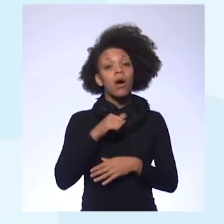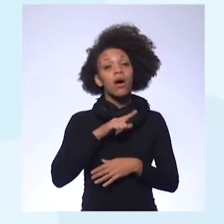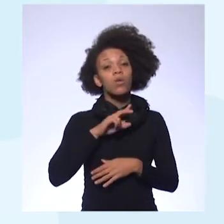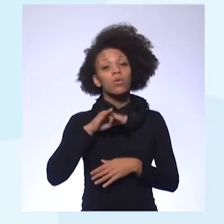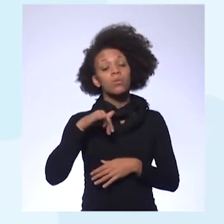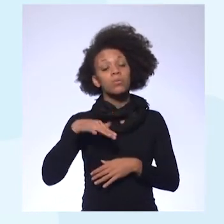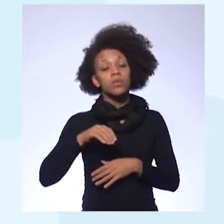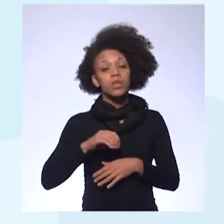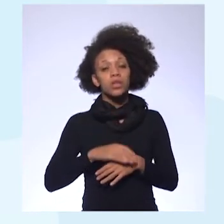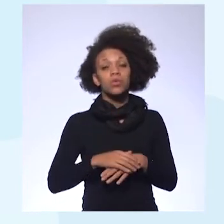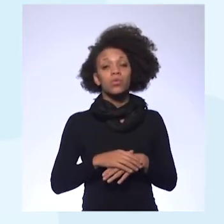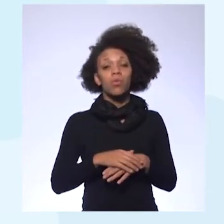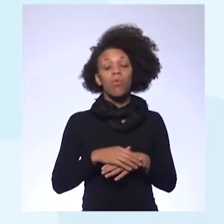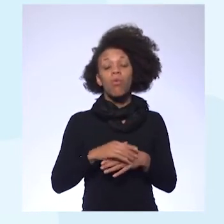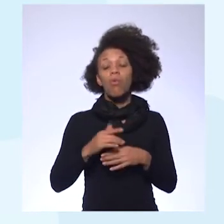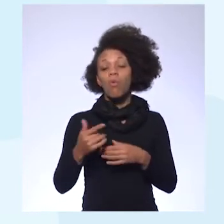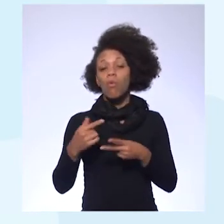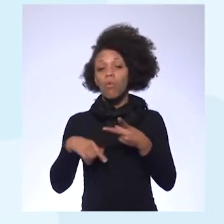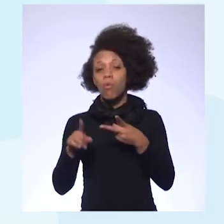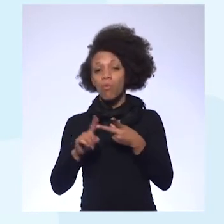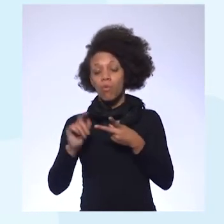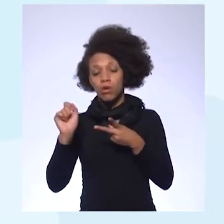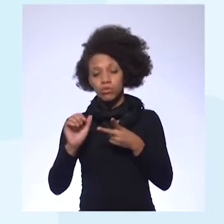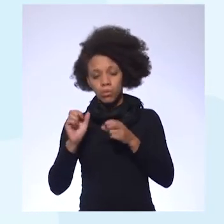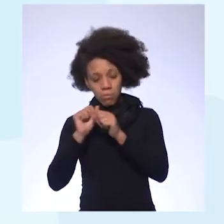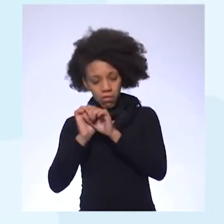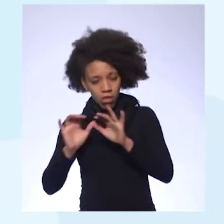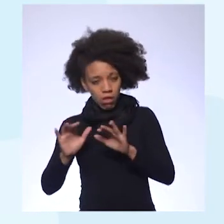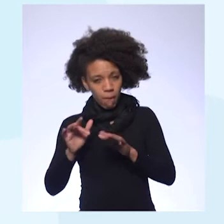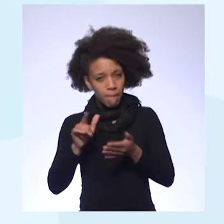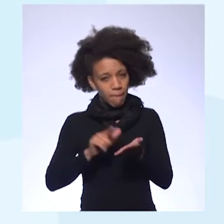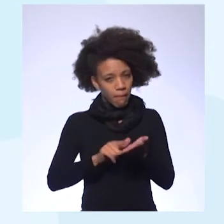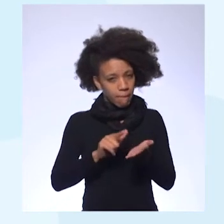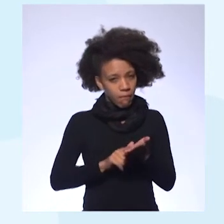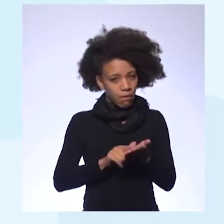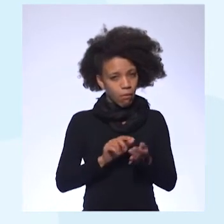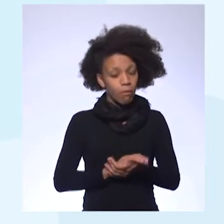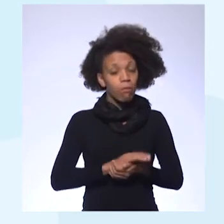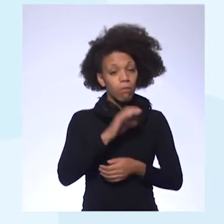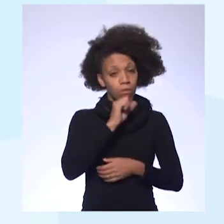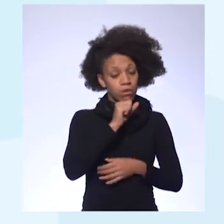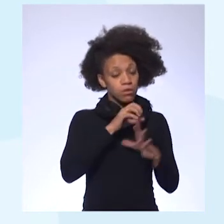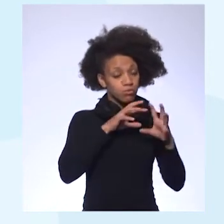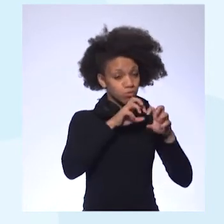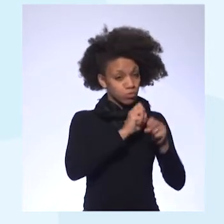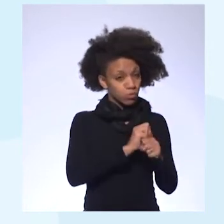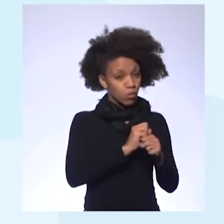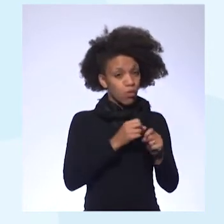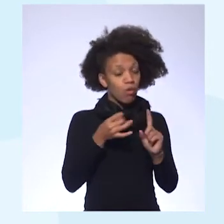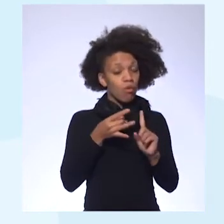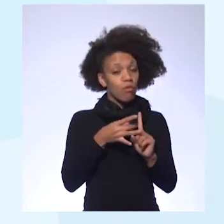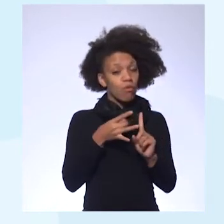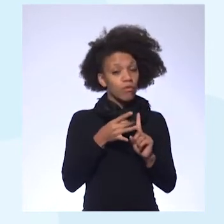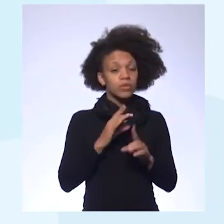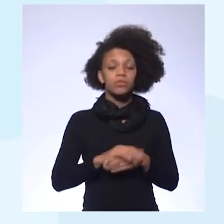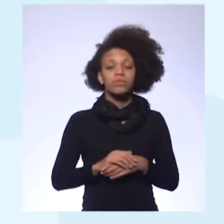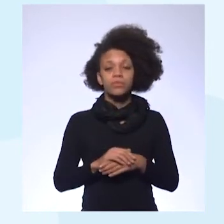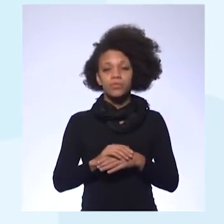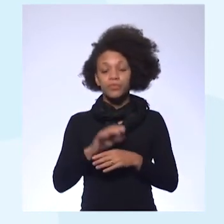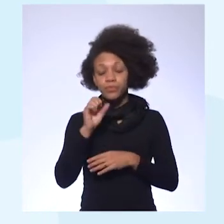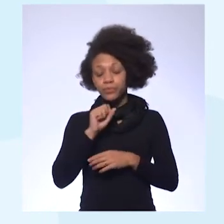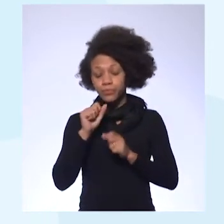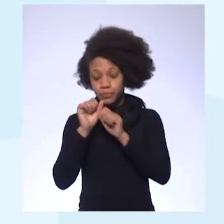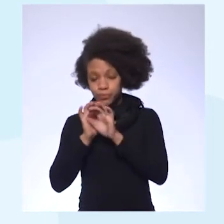mais claro representa o papel, o laranja mais escuro representa o vidro e o laranja mais